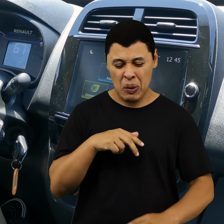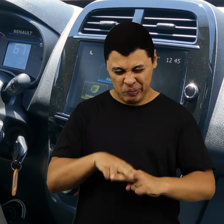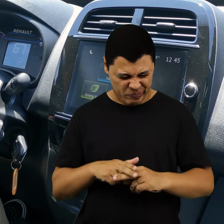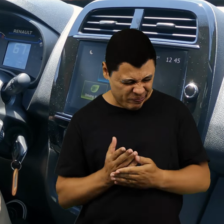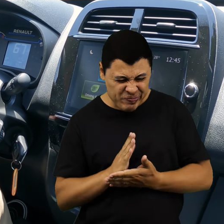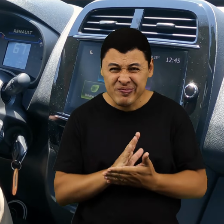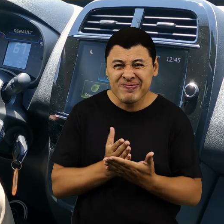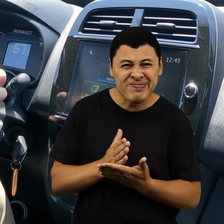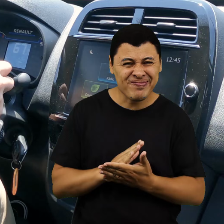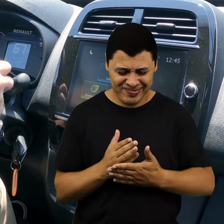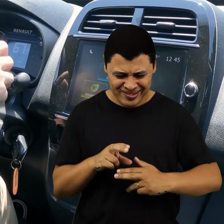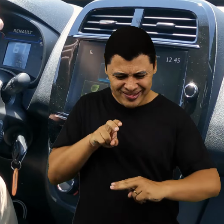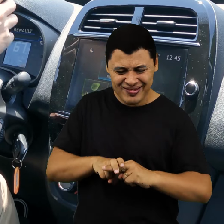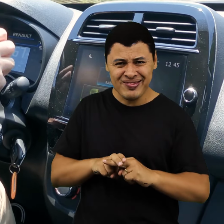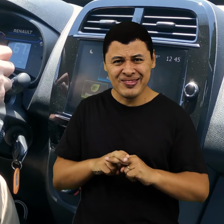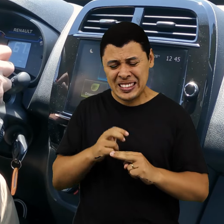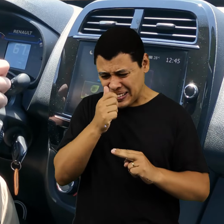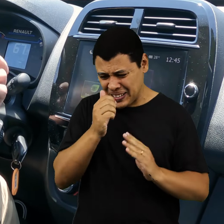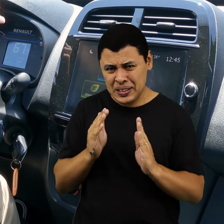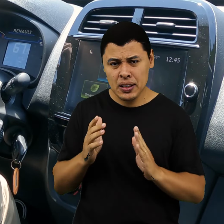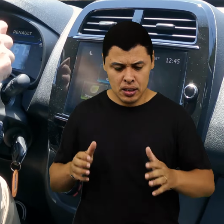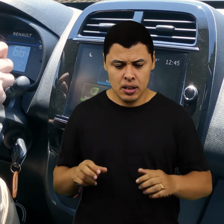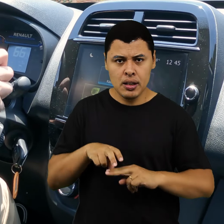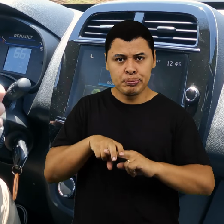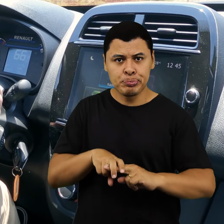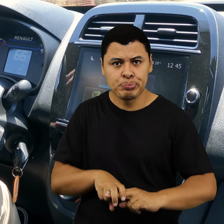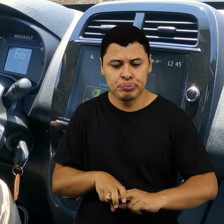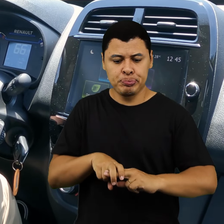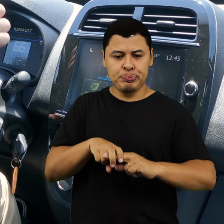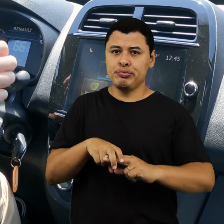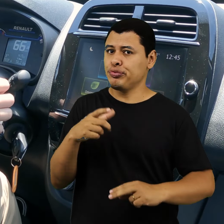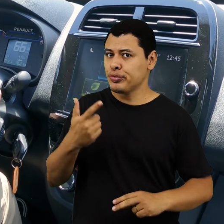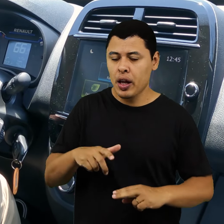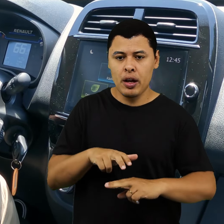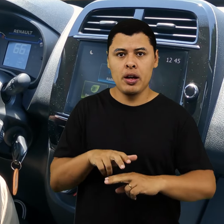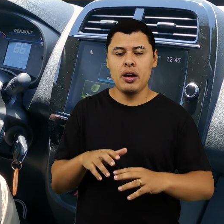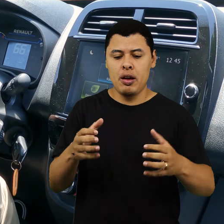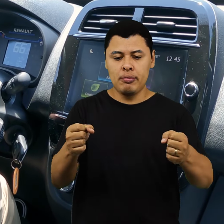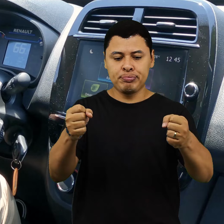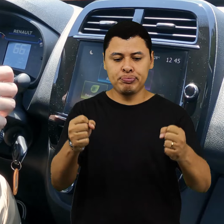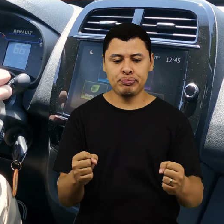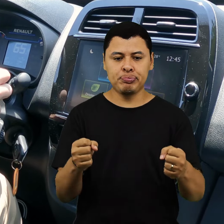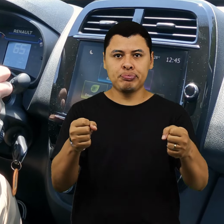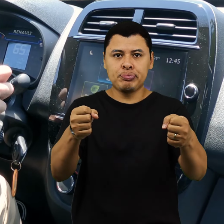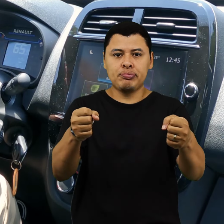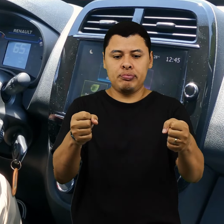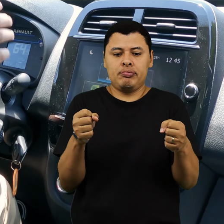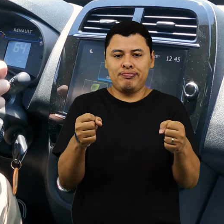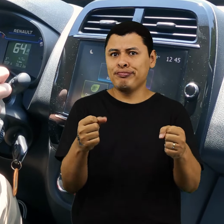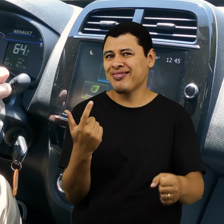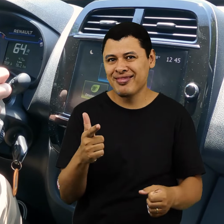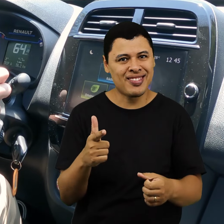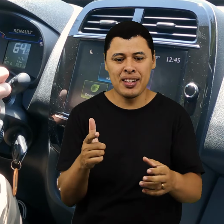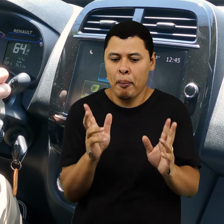aqui, especialmente em relação ao assento. Você não tem nenhum tipo de ajuste, né, de altura ou de profundidade do volante, altura dos bancos, então você meio que tem